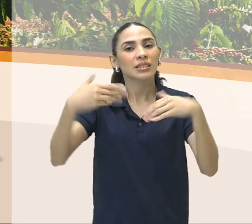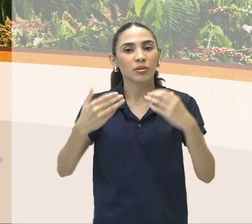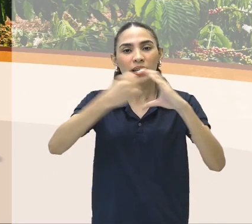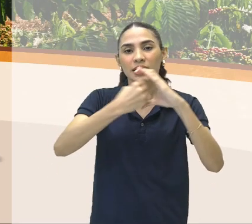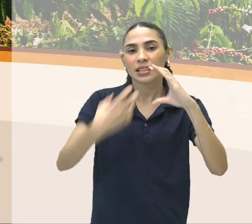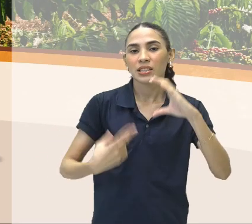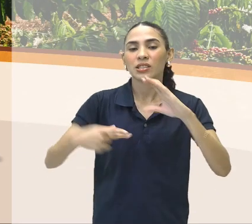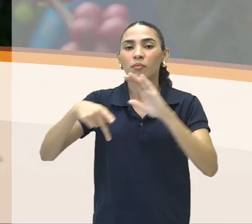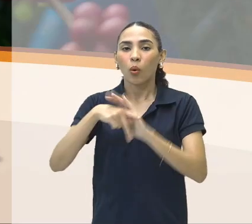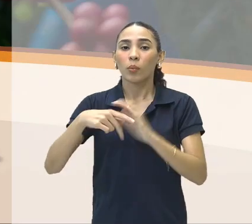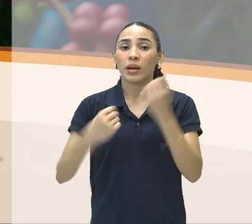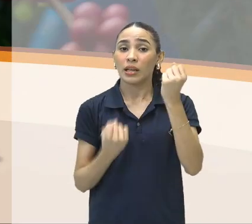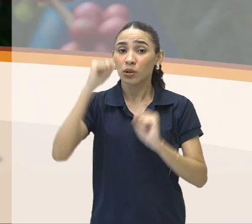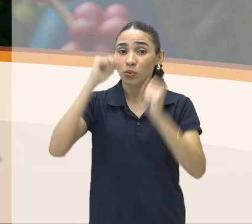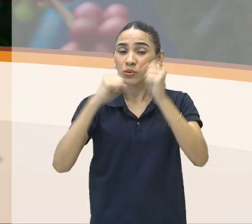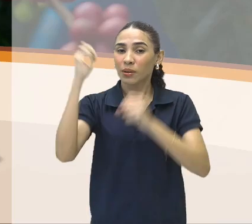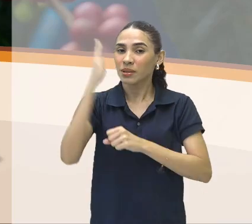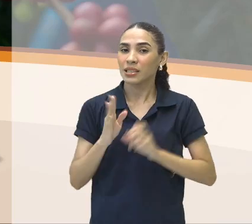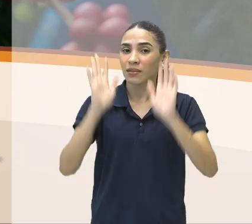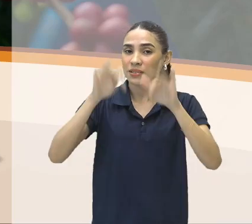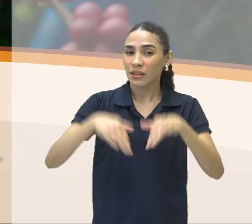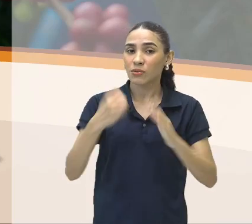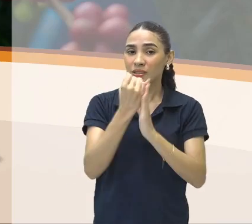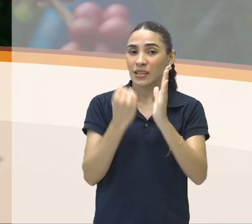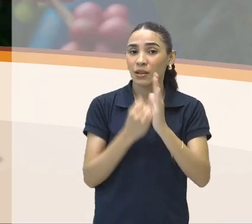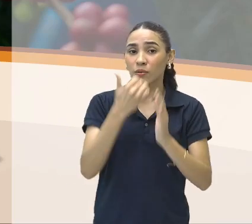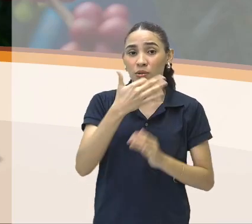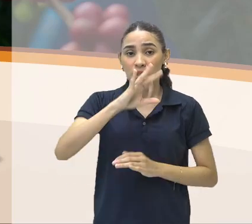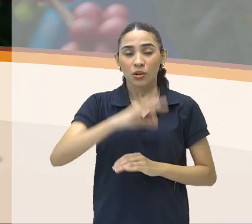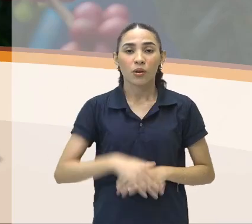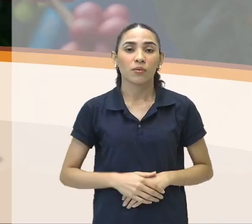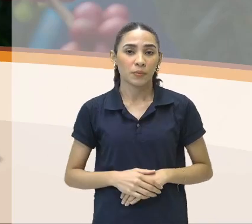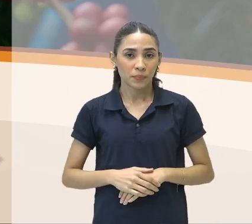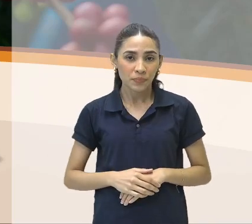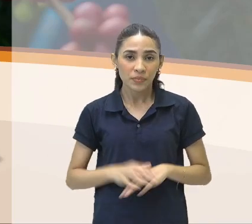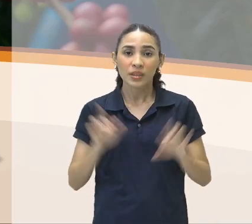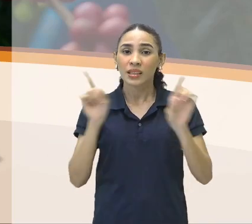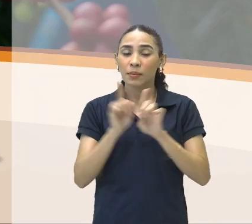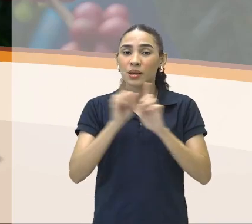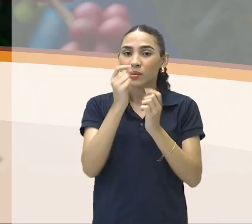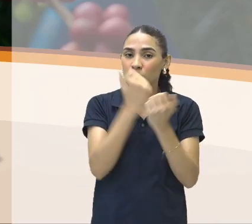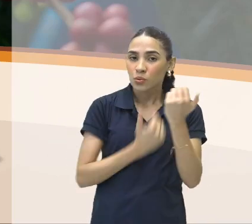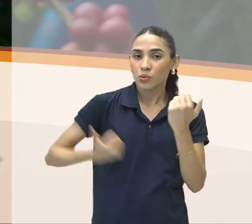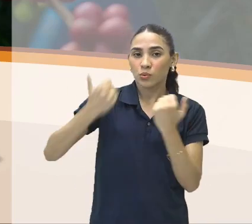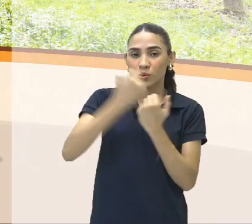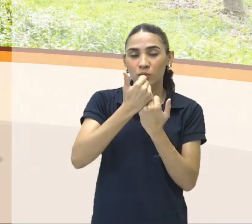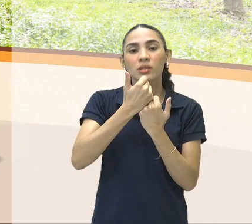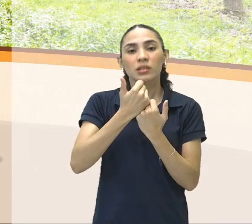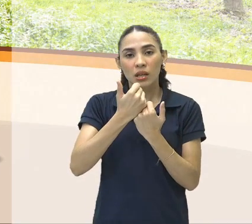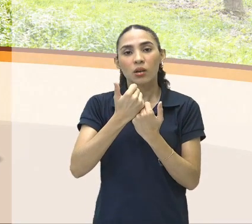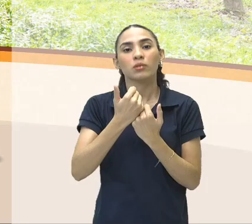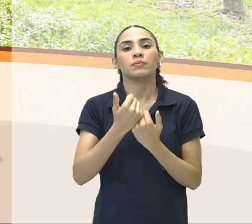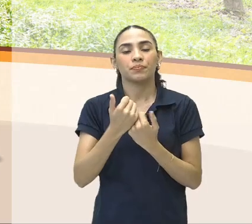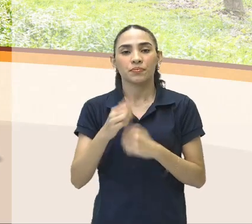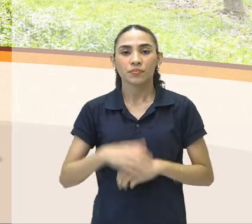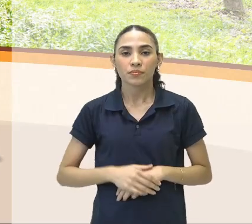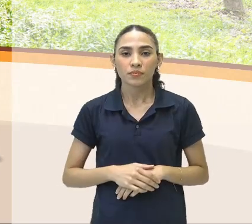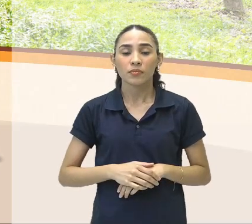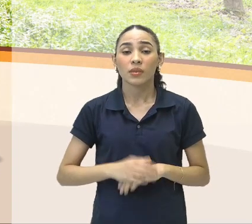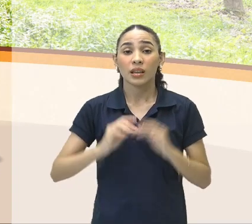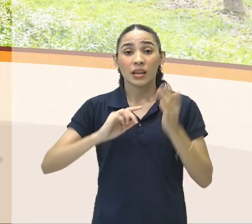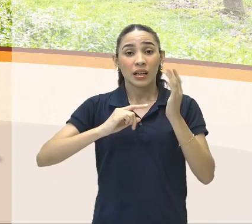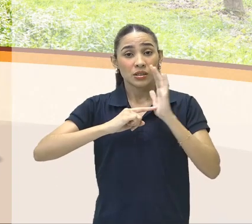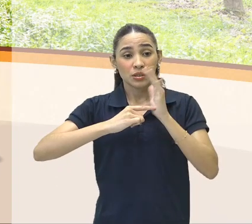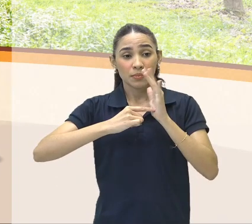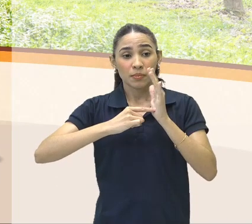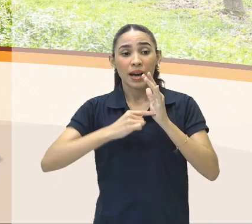da indústria brasileira no final do século XIX. E quando se fala dessa questão de substituição de importação, né, de importação de máquinas,